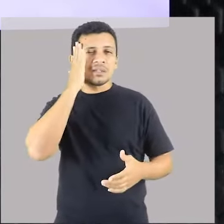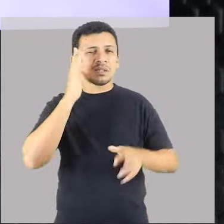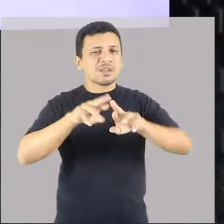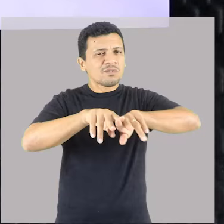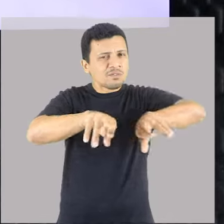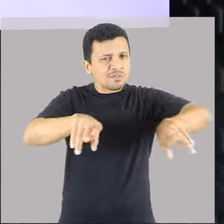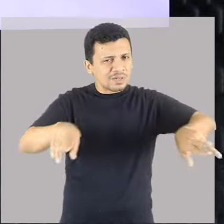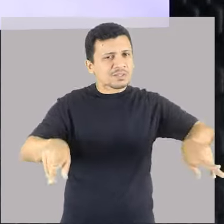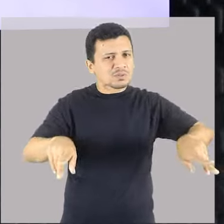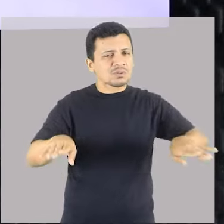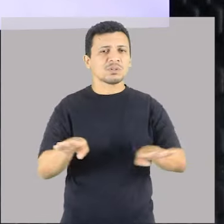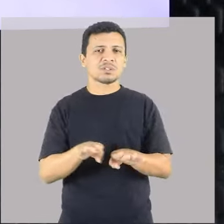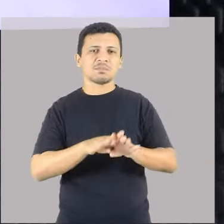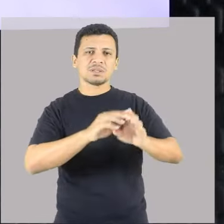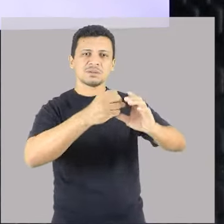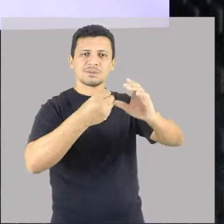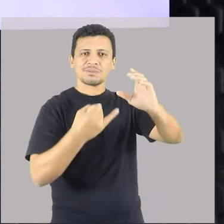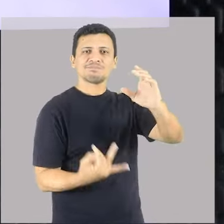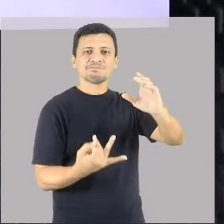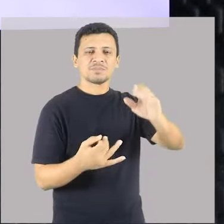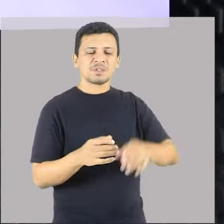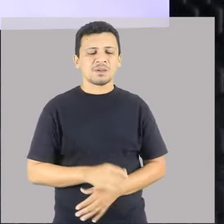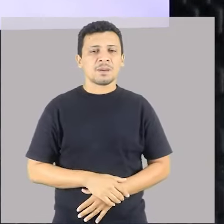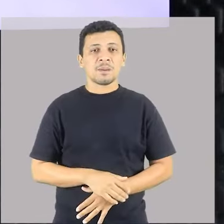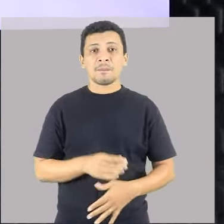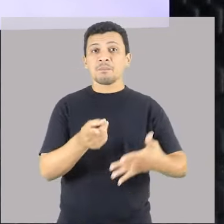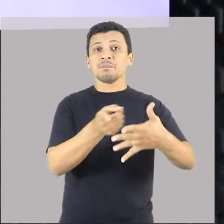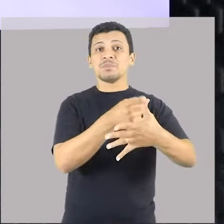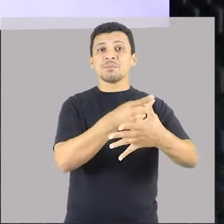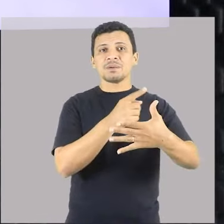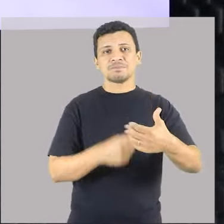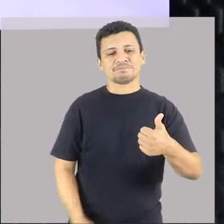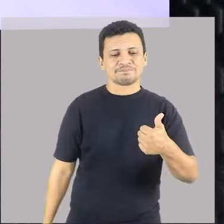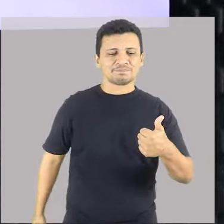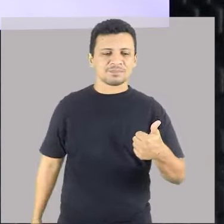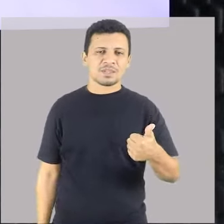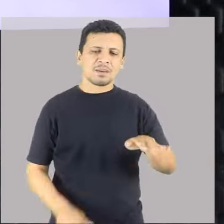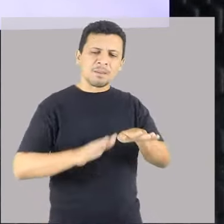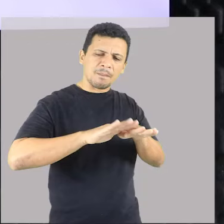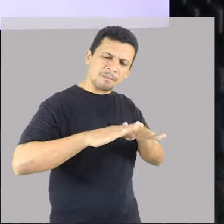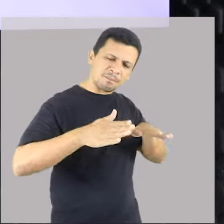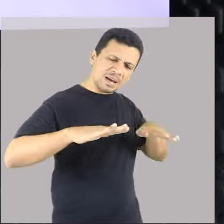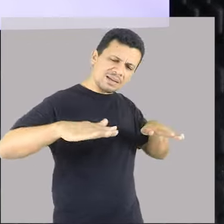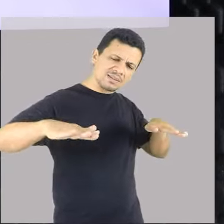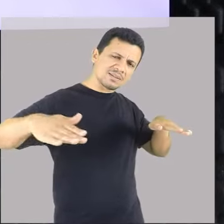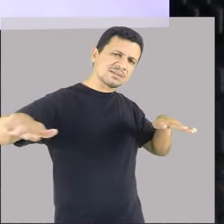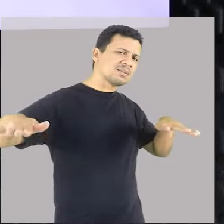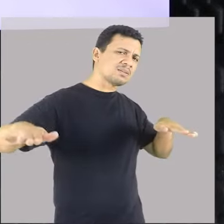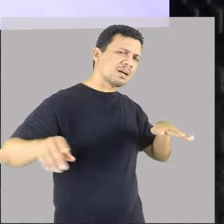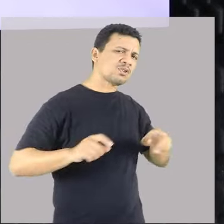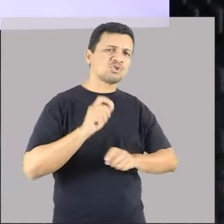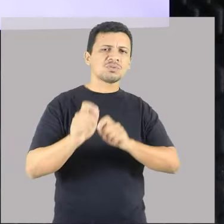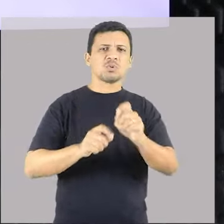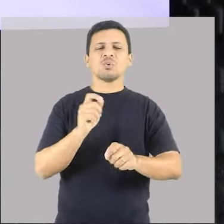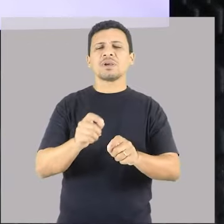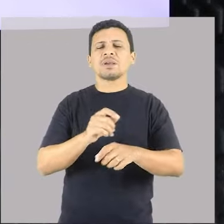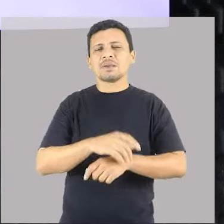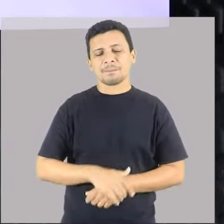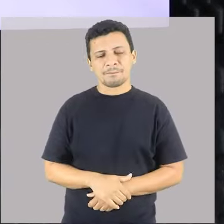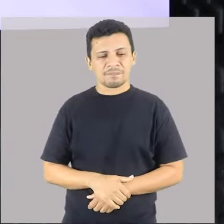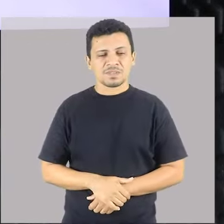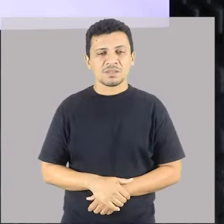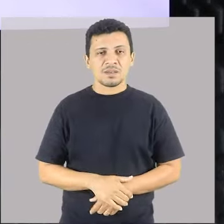espaço o primeiro deles meu estudante são as paisagens Tá certo Marcos o que que é a paisagem em si termo muito famoso